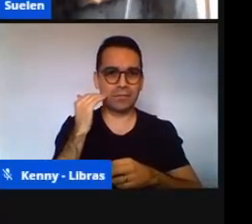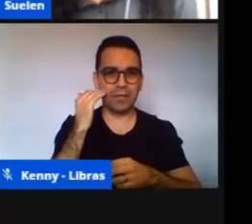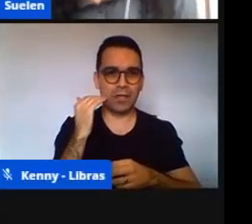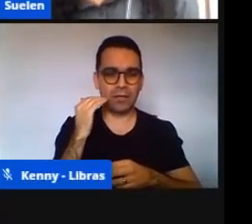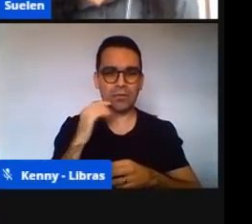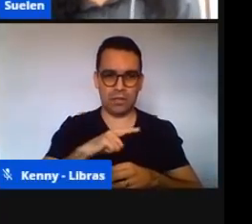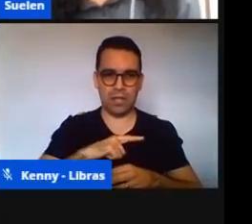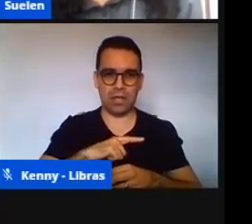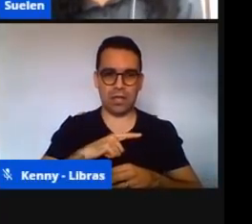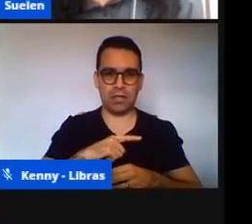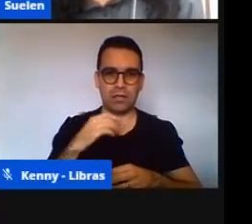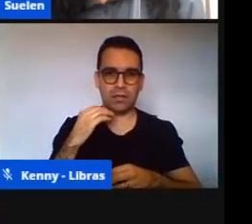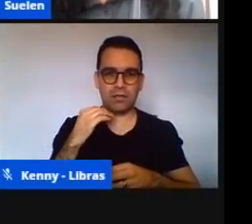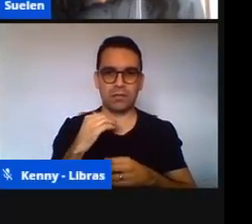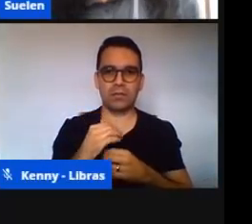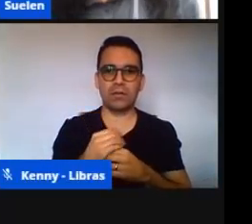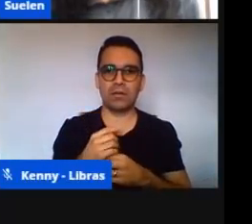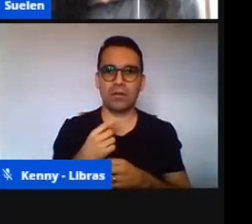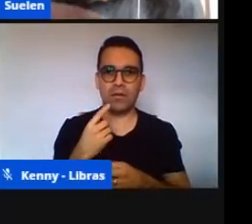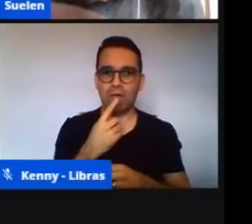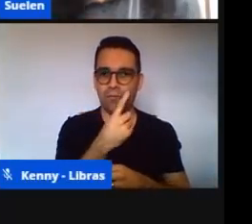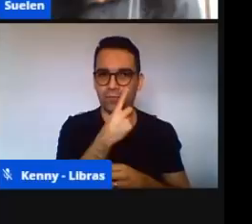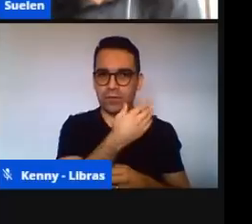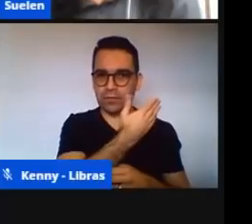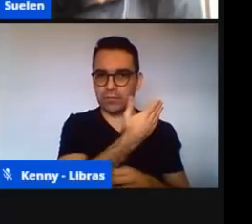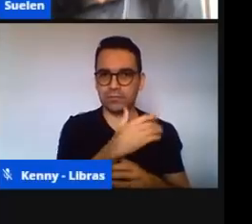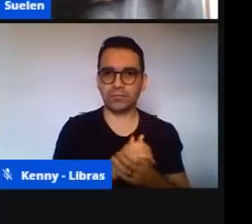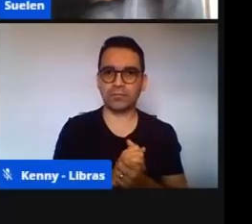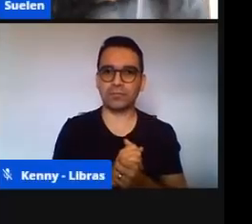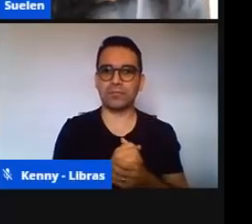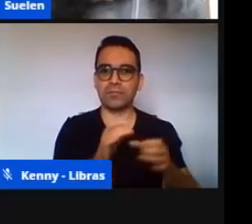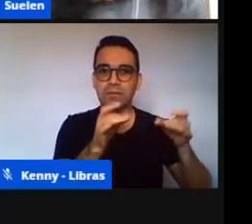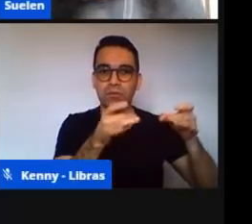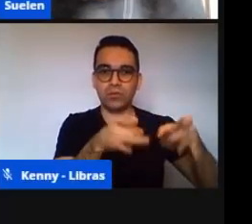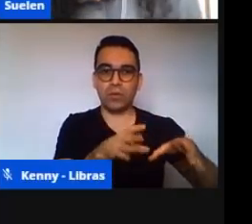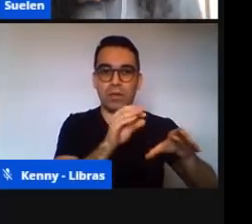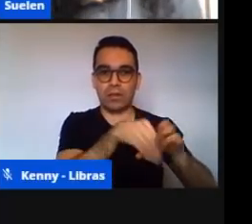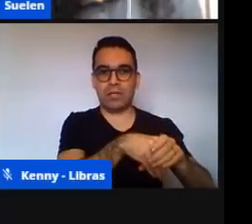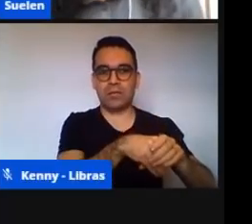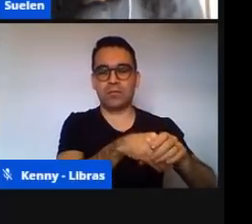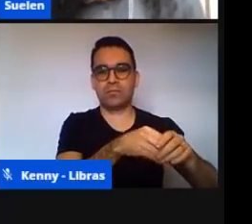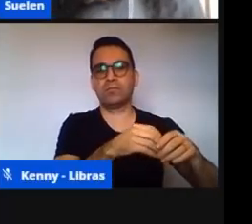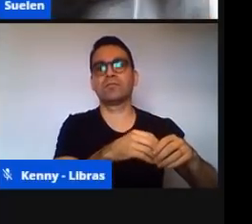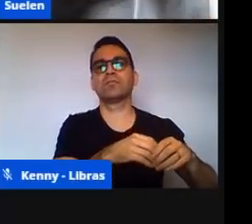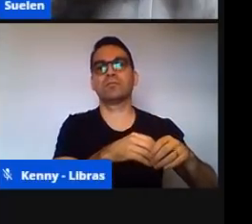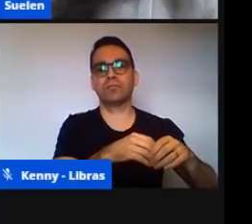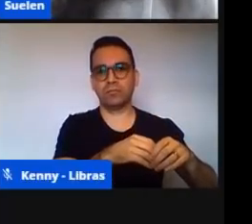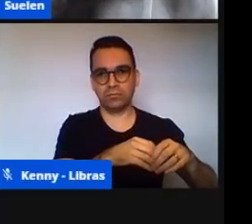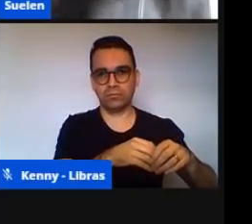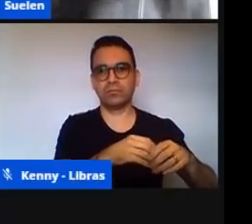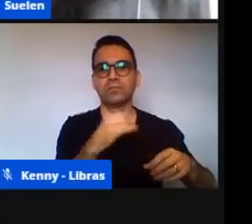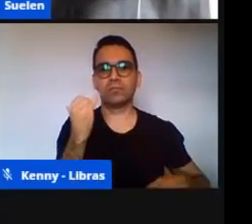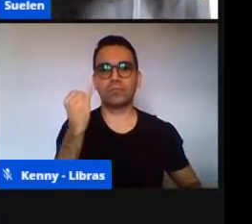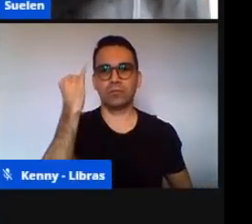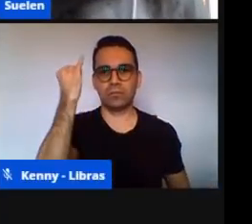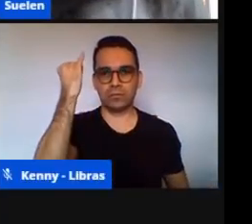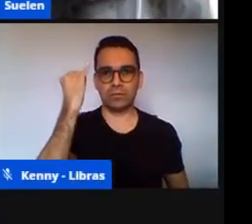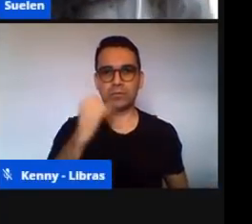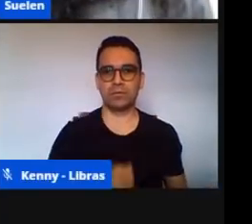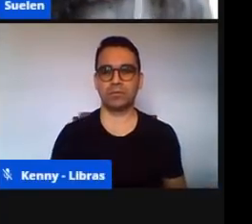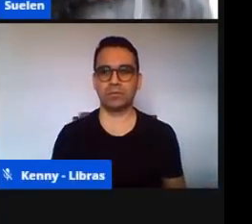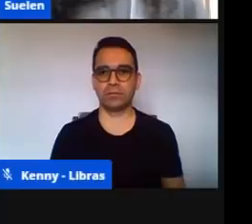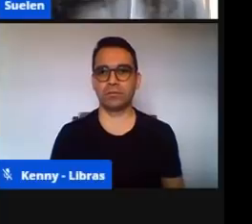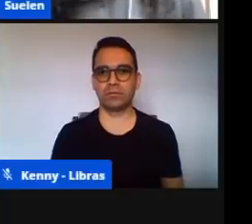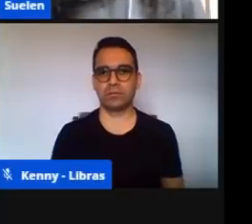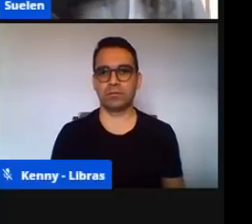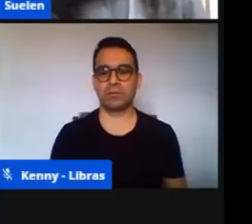em solução clorada. A Nayara ela falou um pouquinho para vocês a respeito dessa diluição da água sanitária, né? Para a